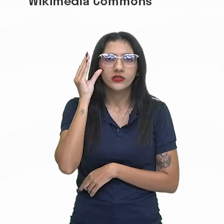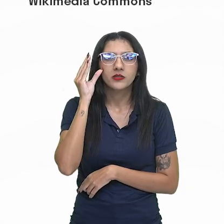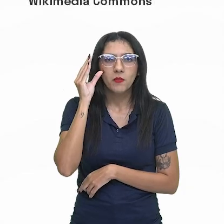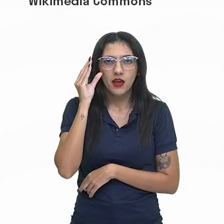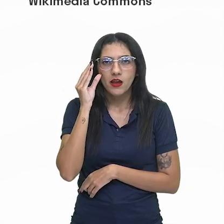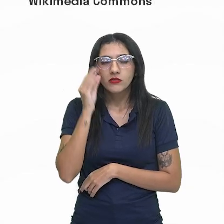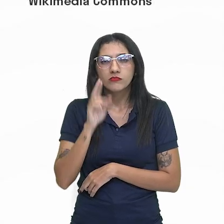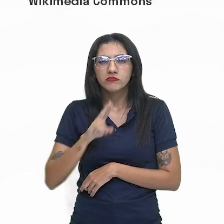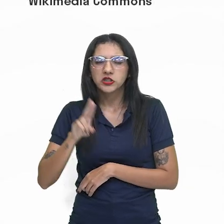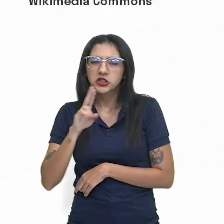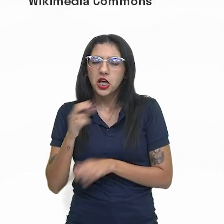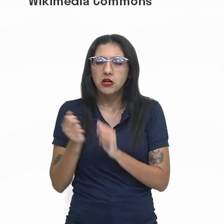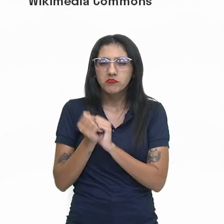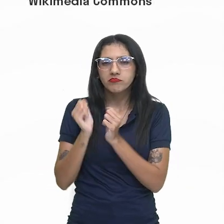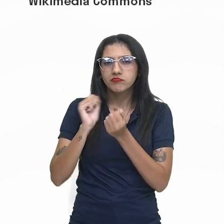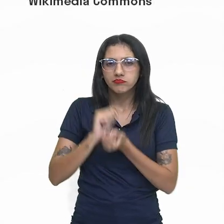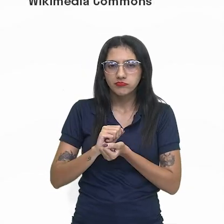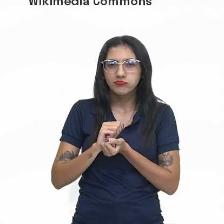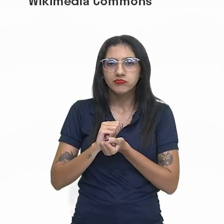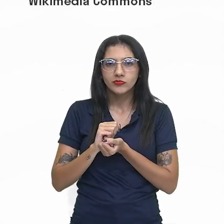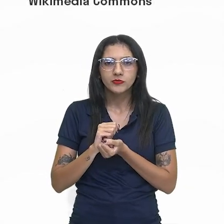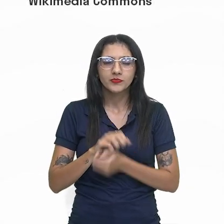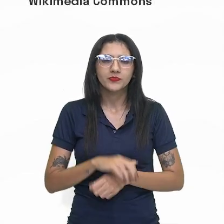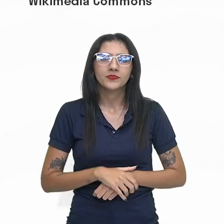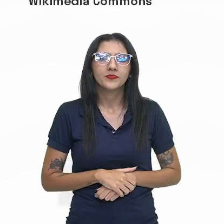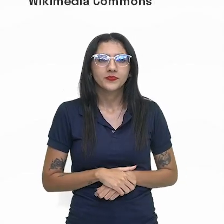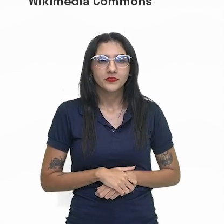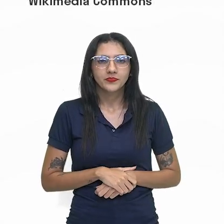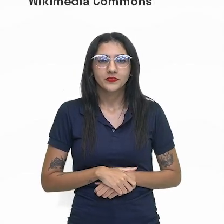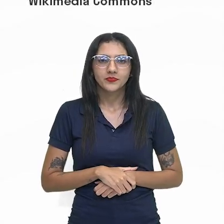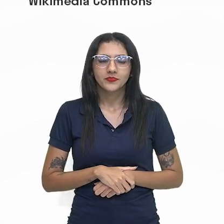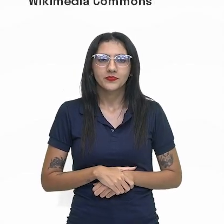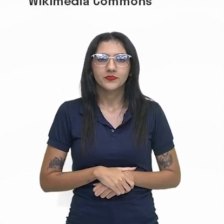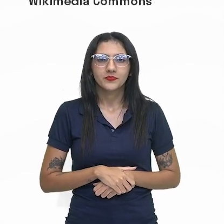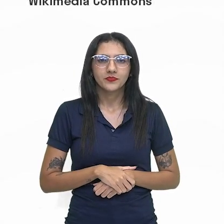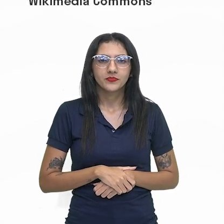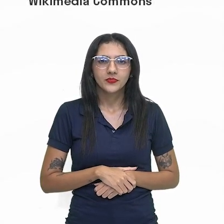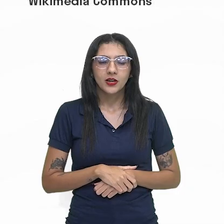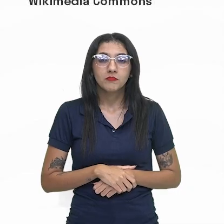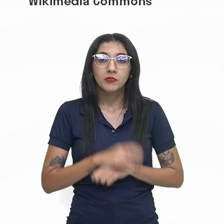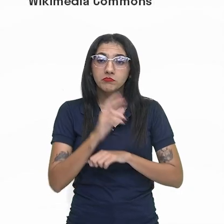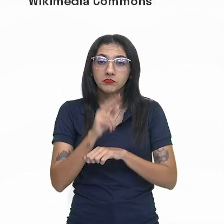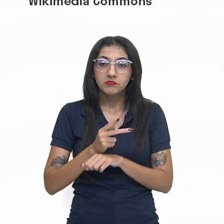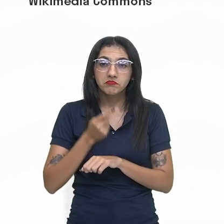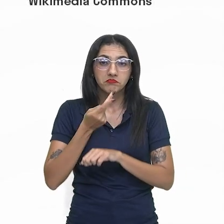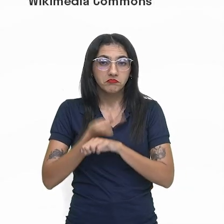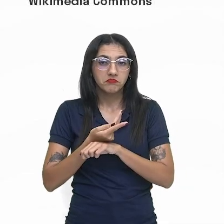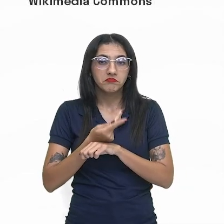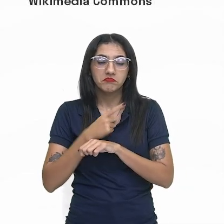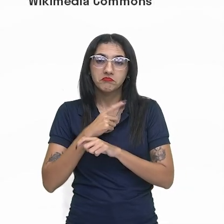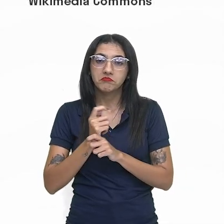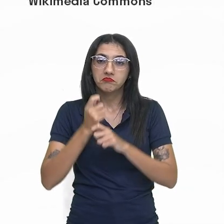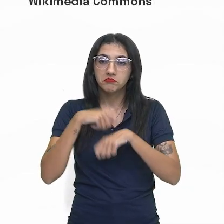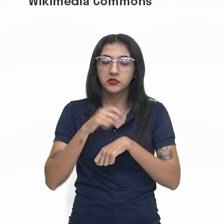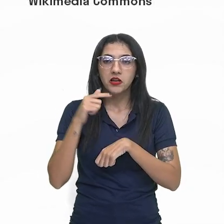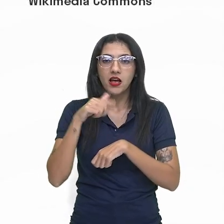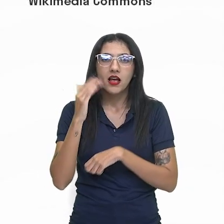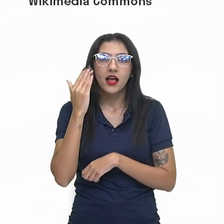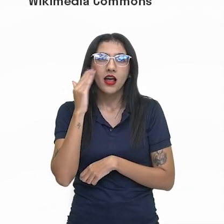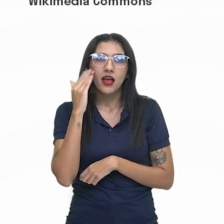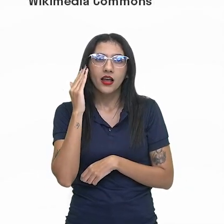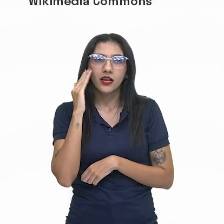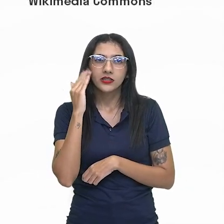dessa metodologia das ciências, chamada das ciências da natureza, para dar resposta aí para a